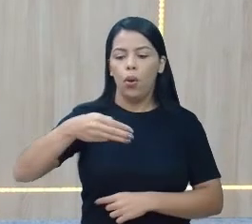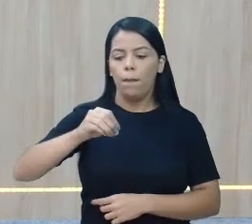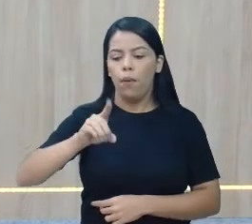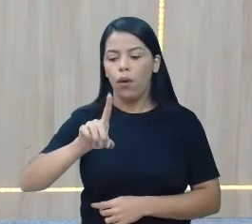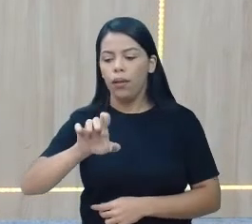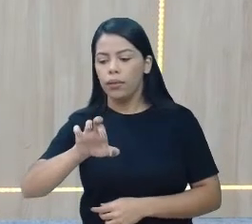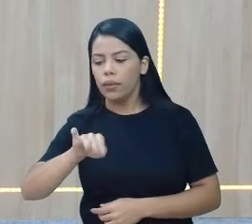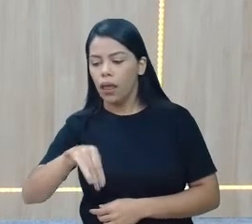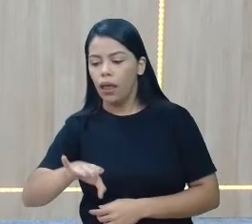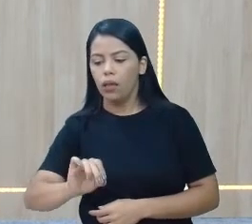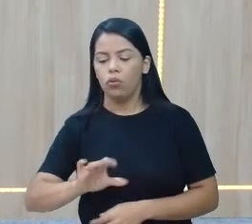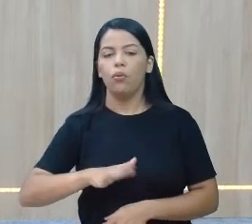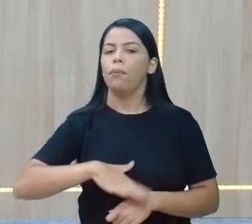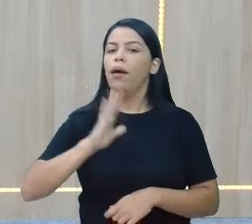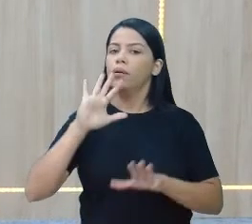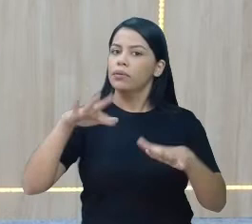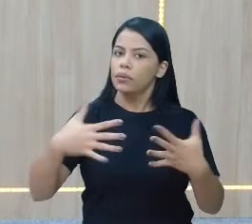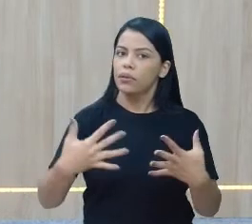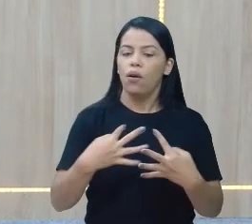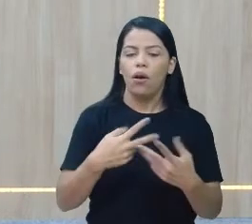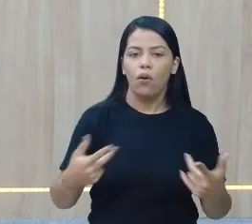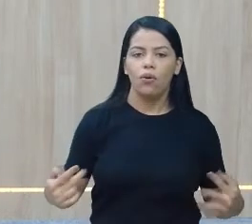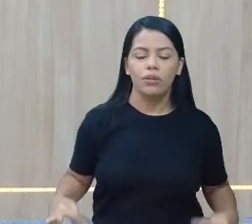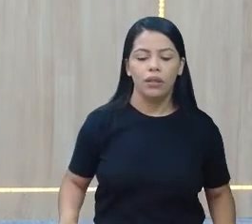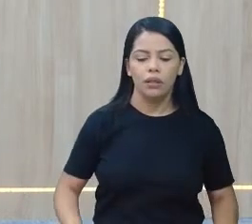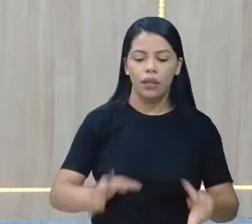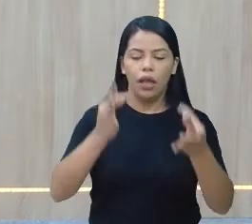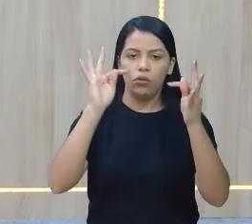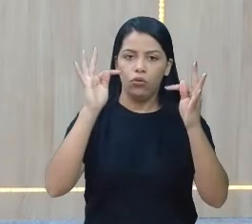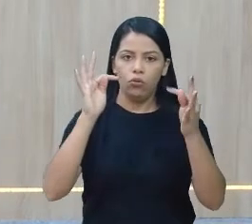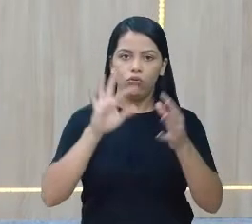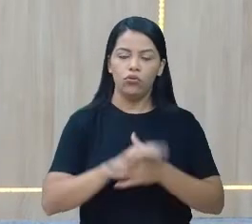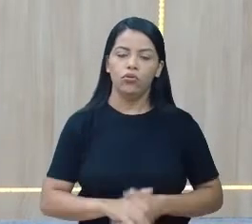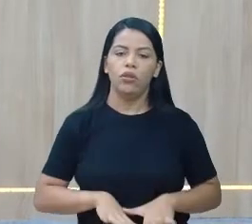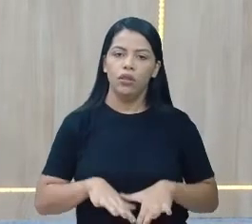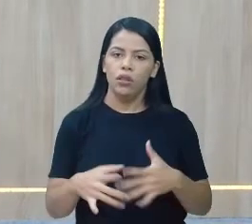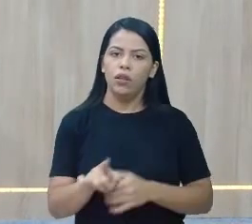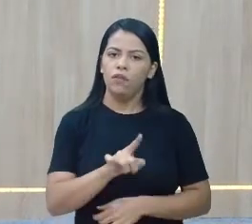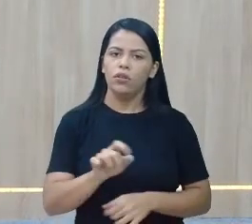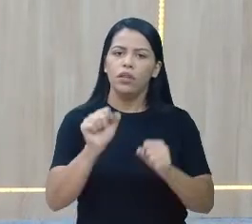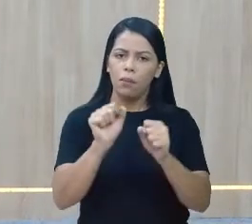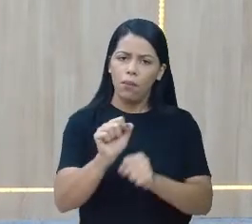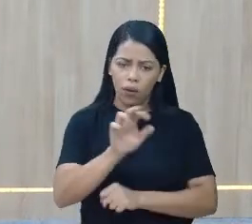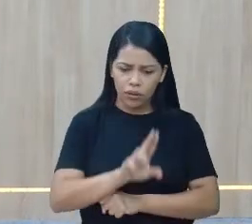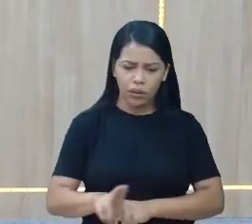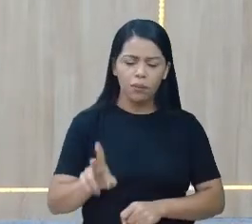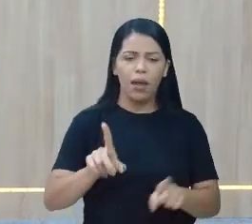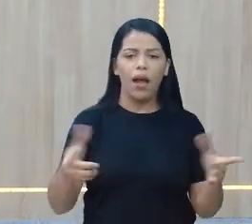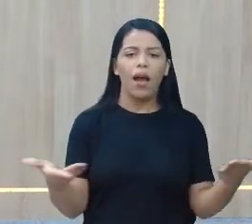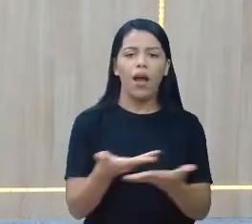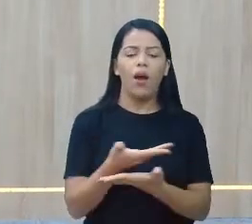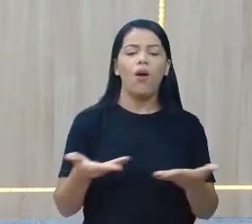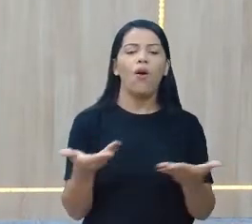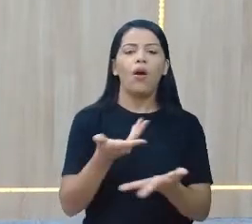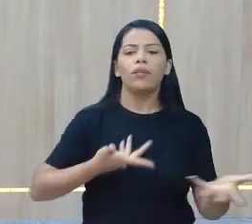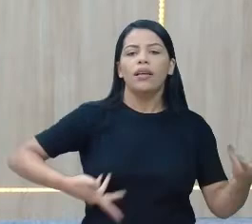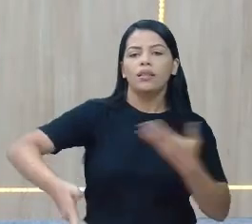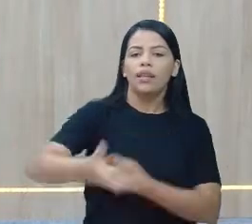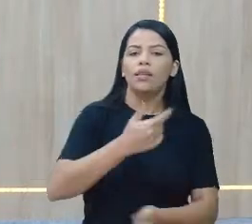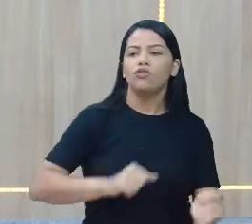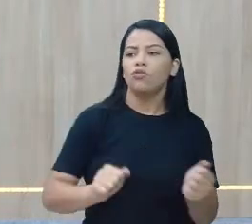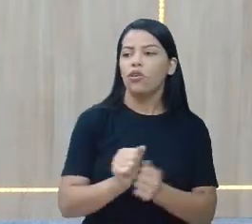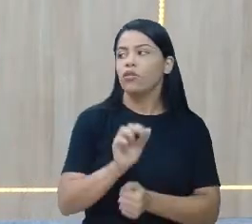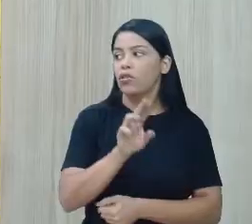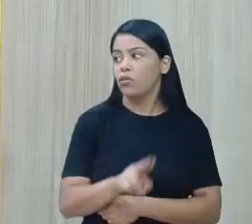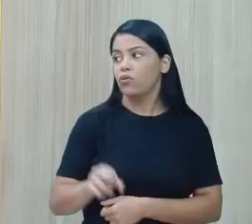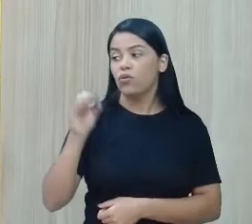aquela coisa toda, né? Bem tecnológica. Você pode estar até nos assistindo aí, interagindo conosco pelo aplicativo através de um aparelho de celular moderno. Aqui, eu estou